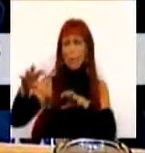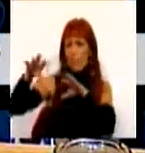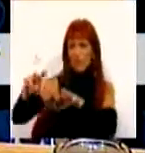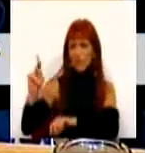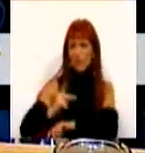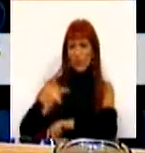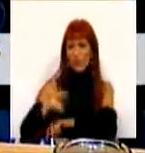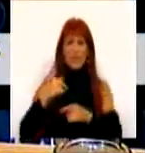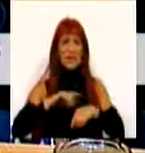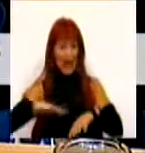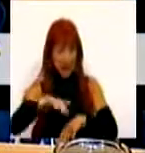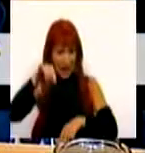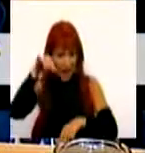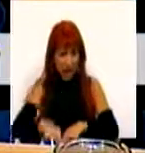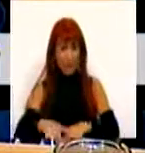bilateral.